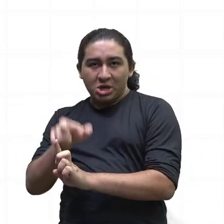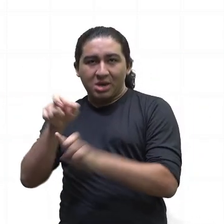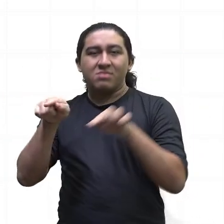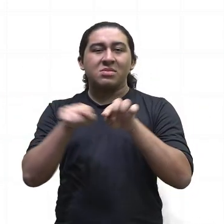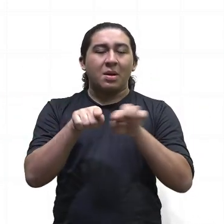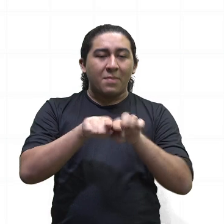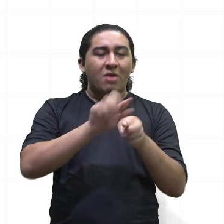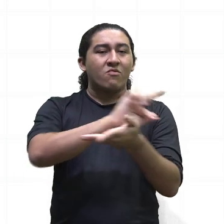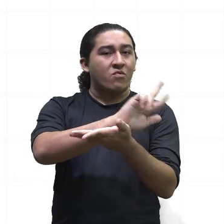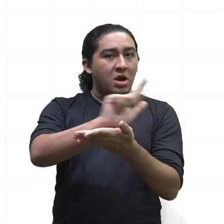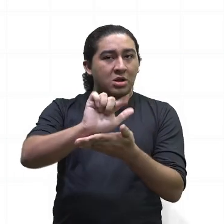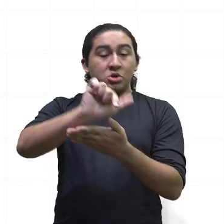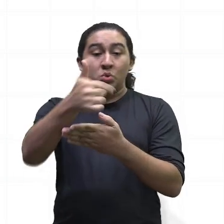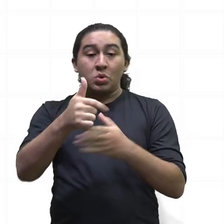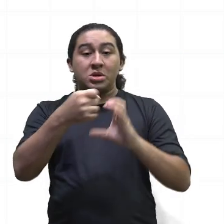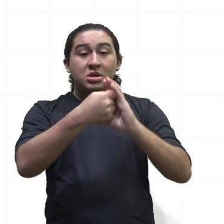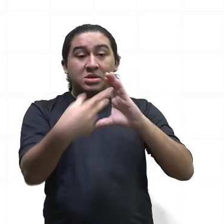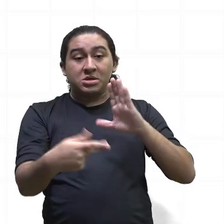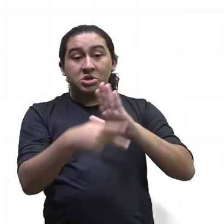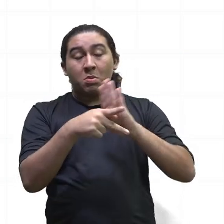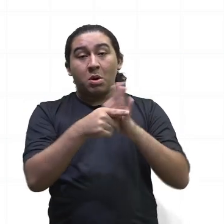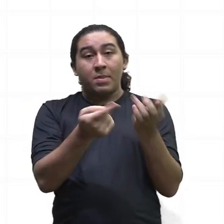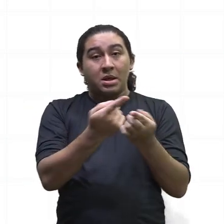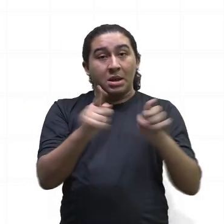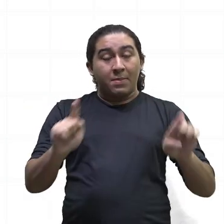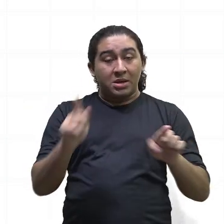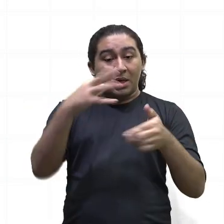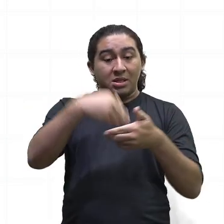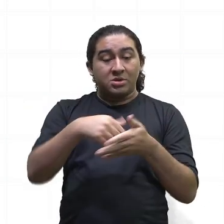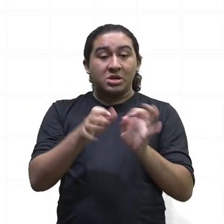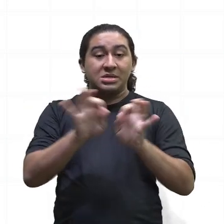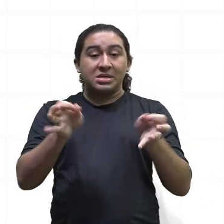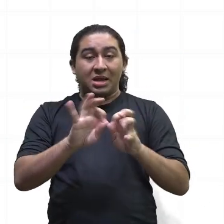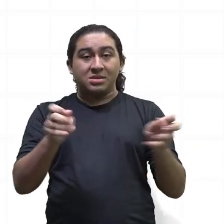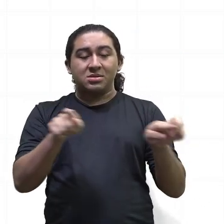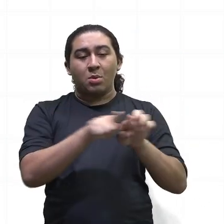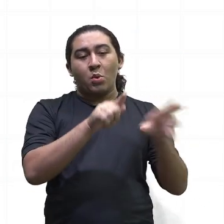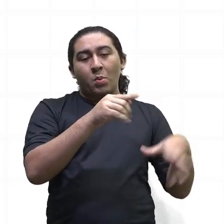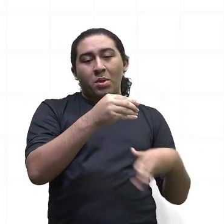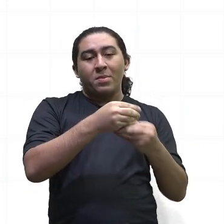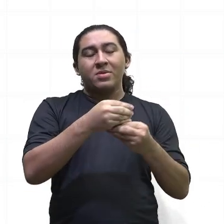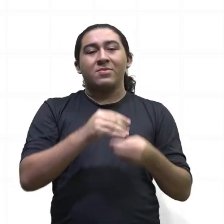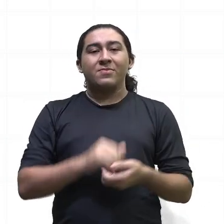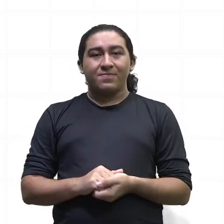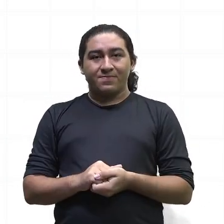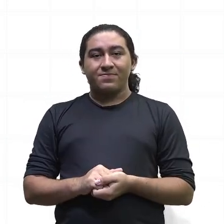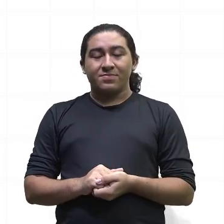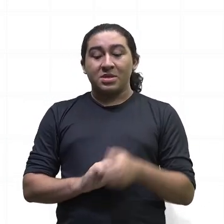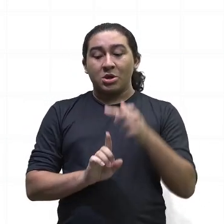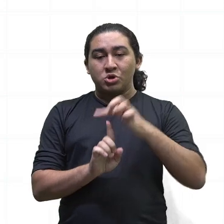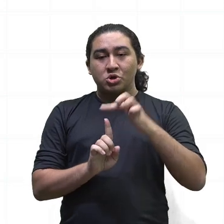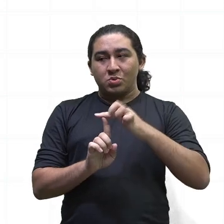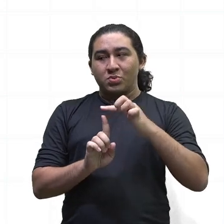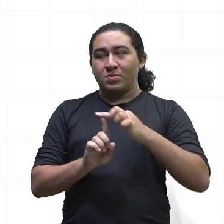predicado, verbos quanto à predicação e complementos, objeto direto